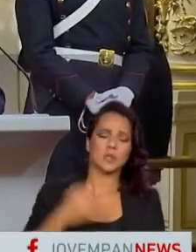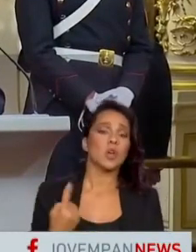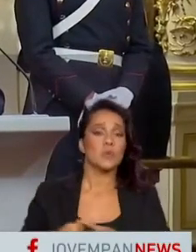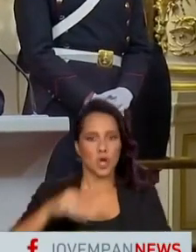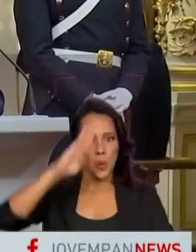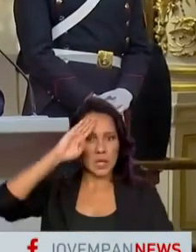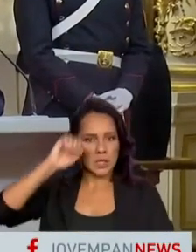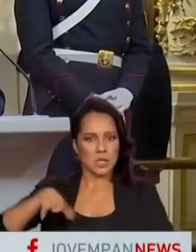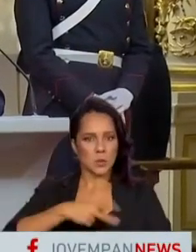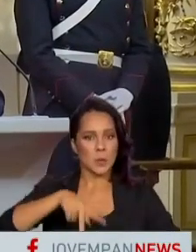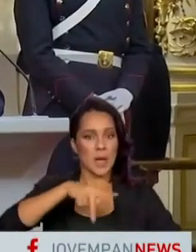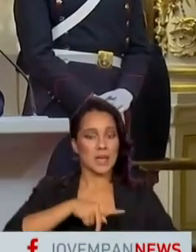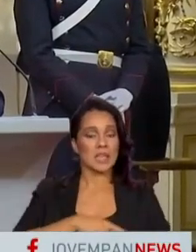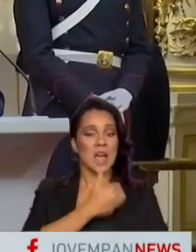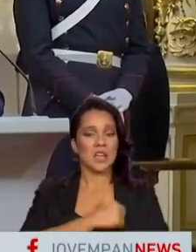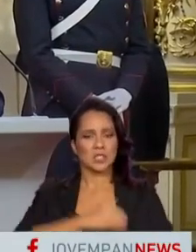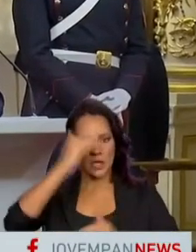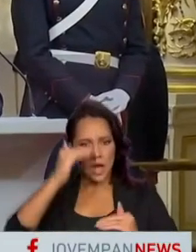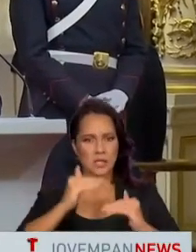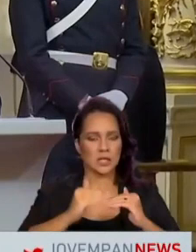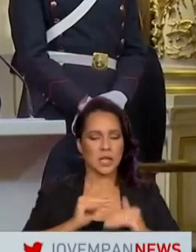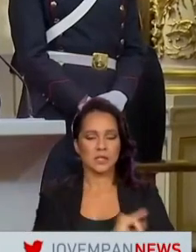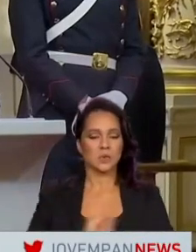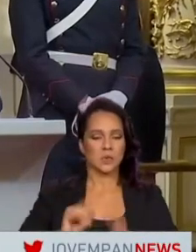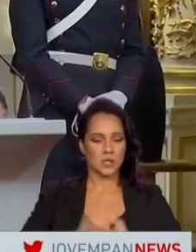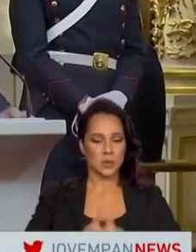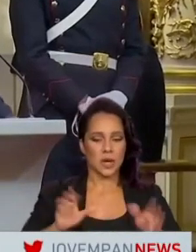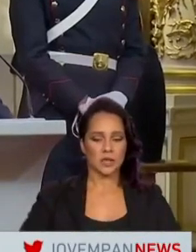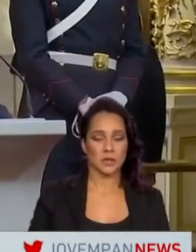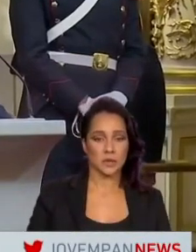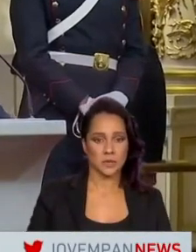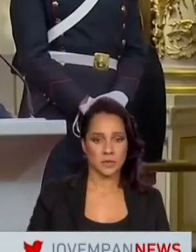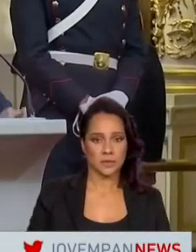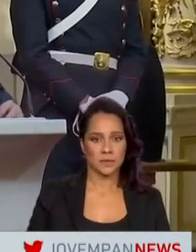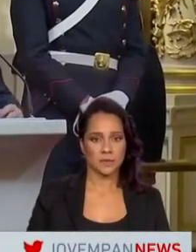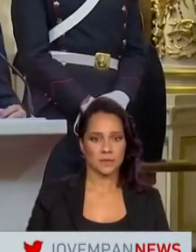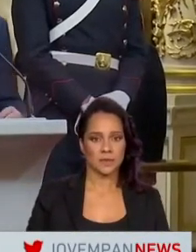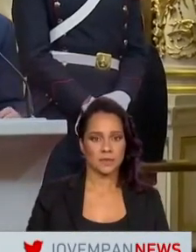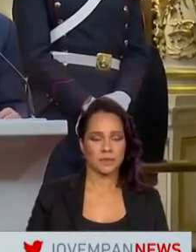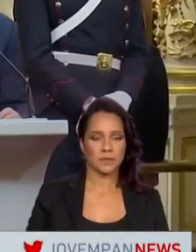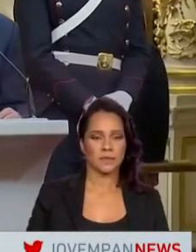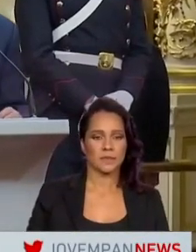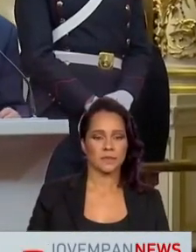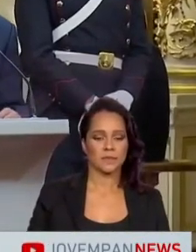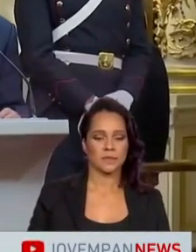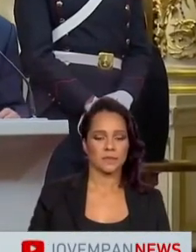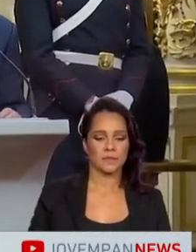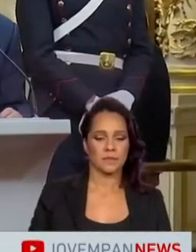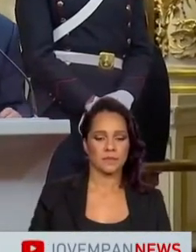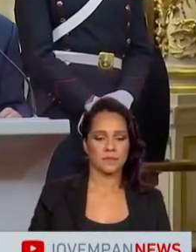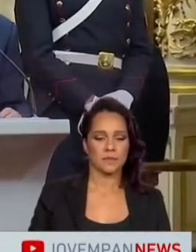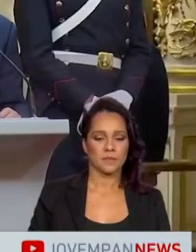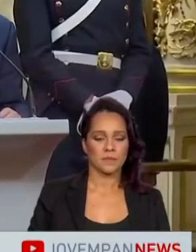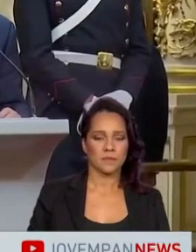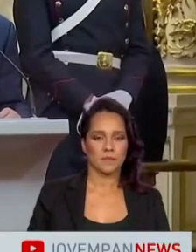porque o Exército argentino está alinhado às instituições democráticas. O senhor acredita... Sobre o cambio de ministro no Exército... Você